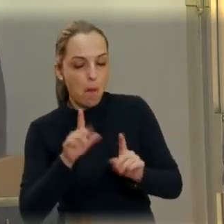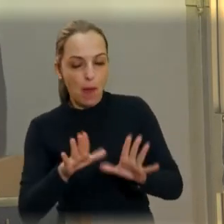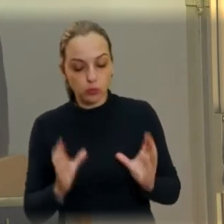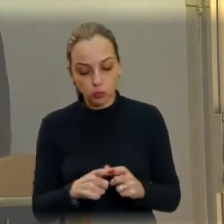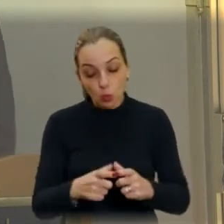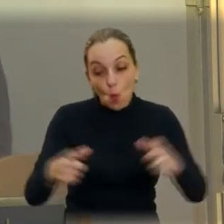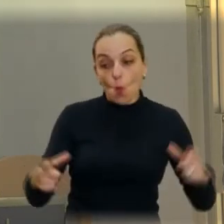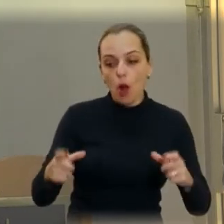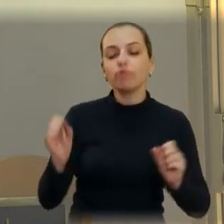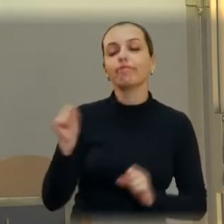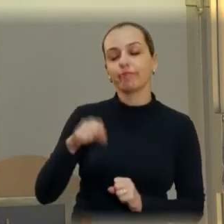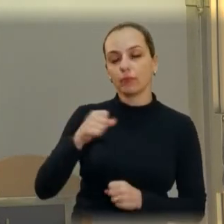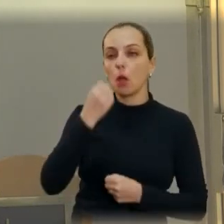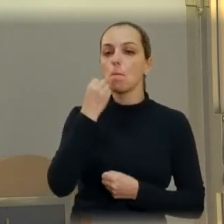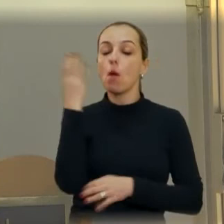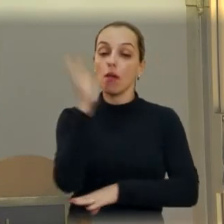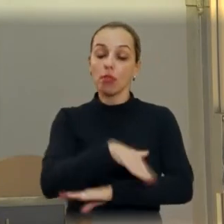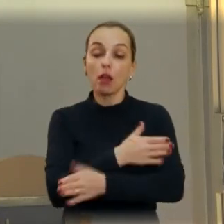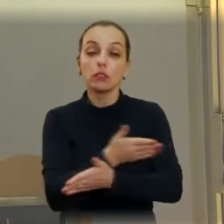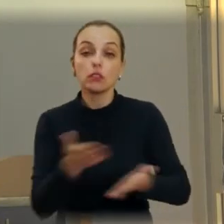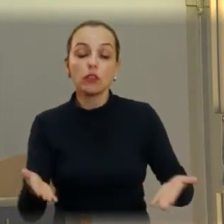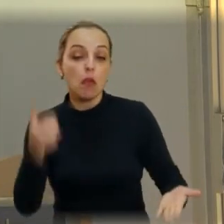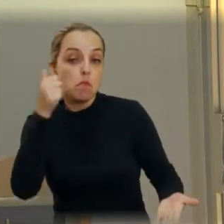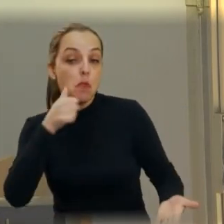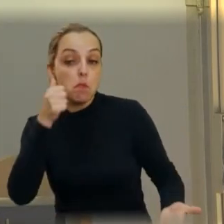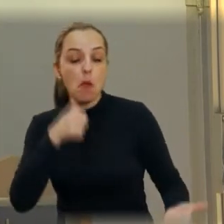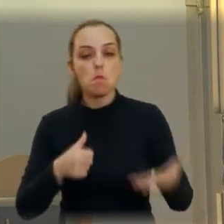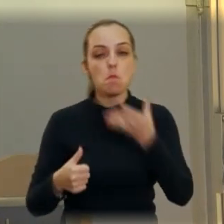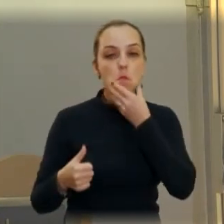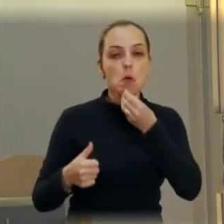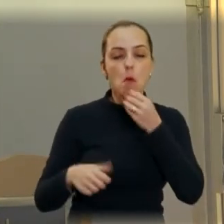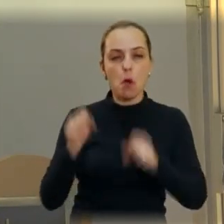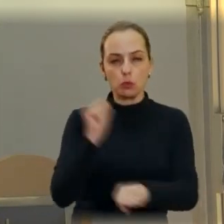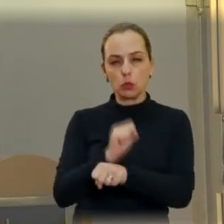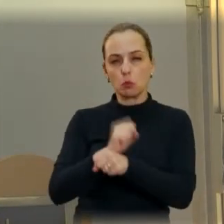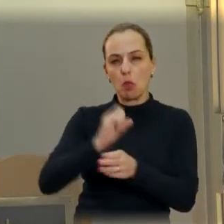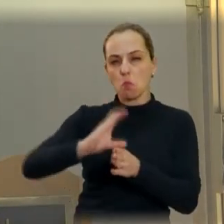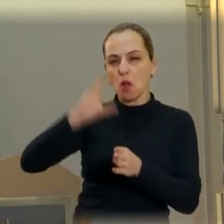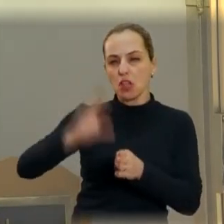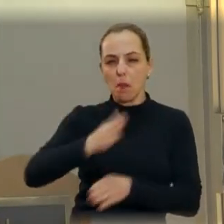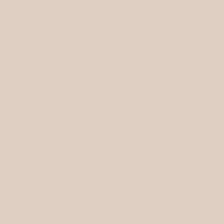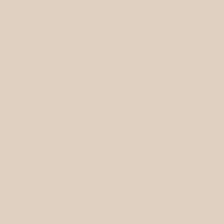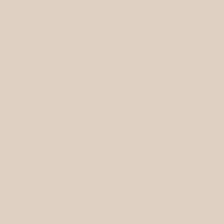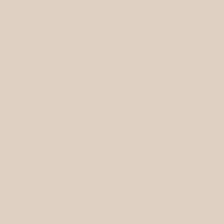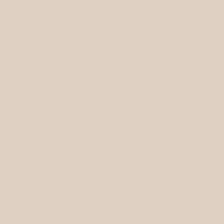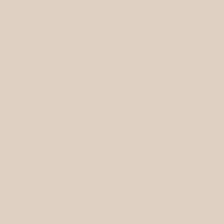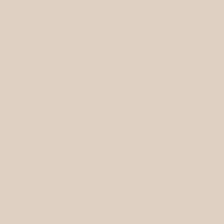Muito boa tarde a todos e todas. E eu espero uma Câmara melhor para todos vocês.